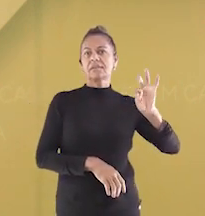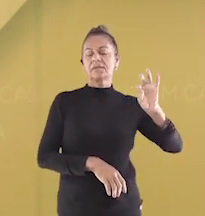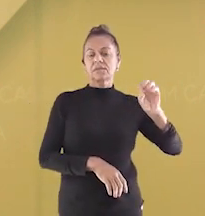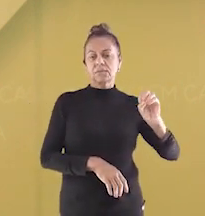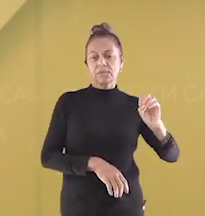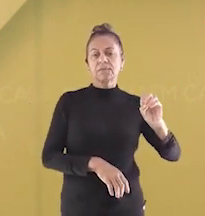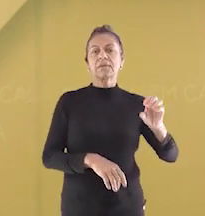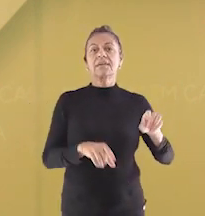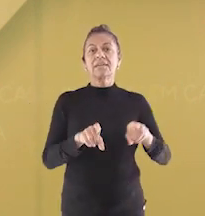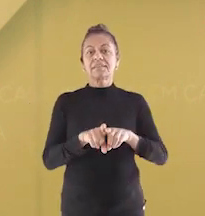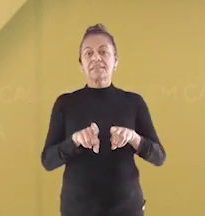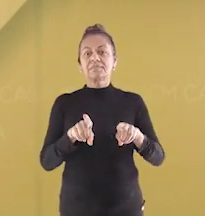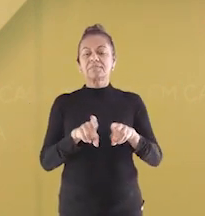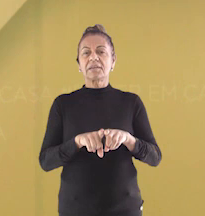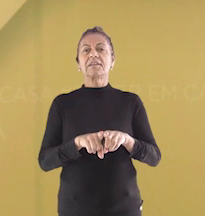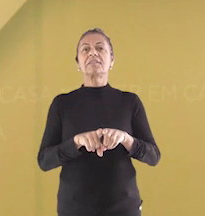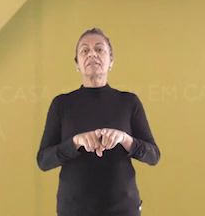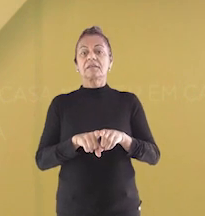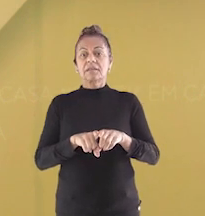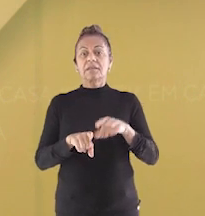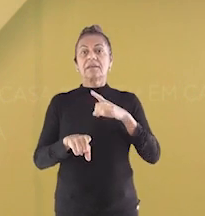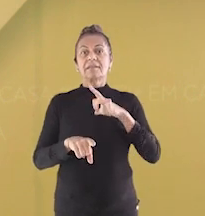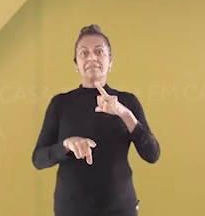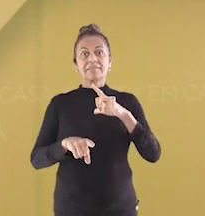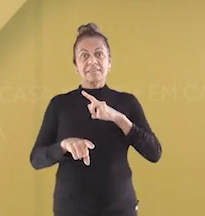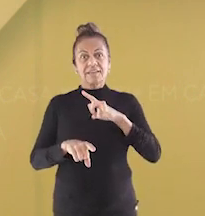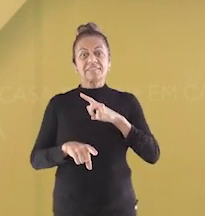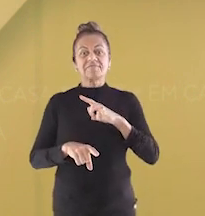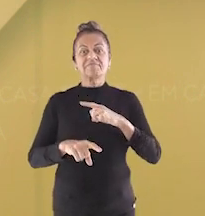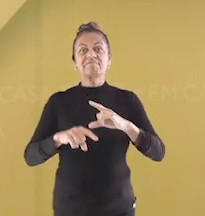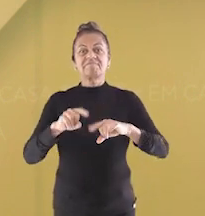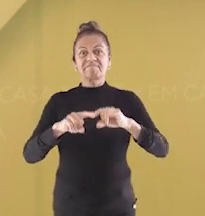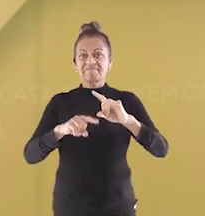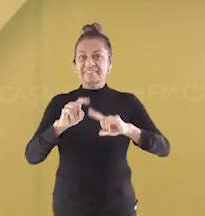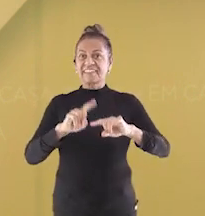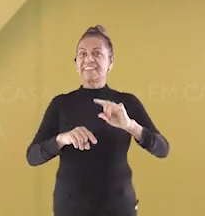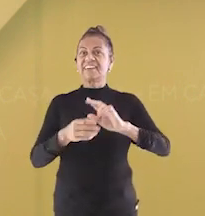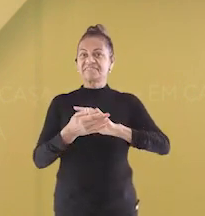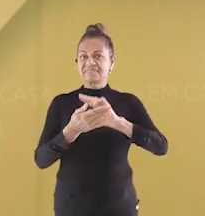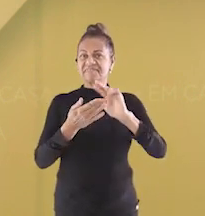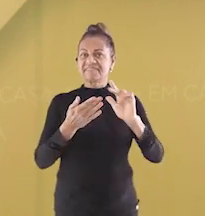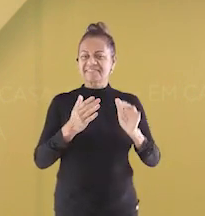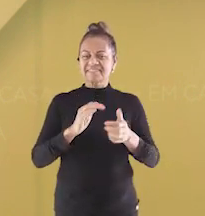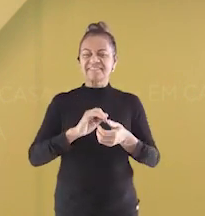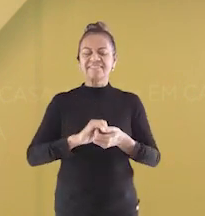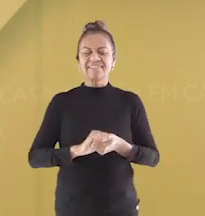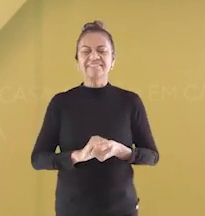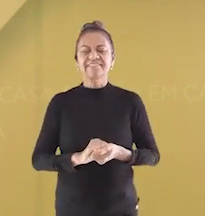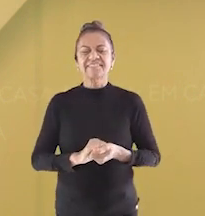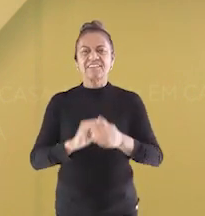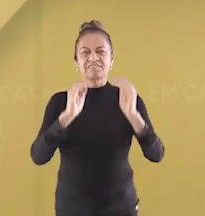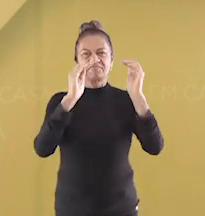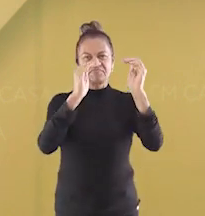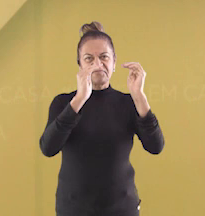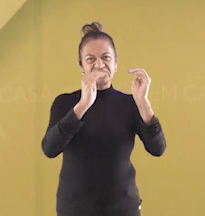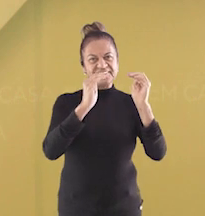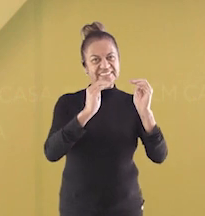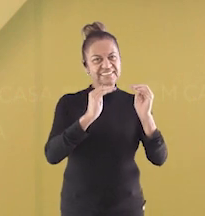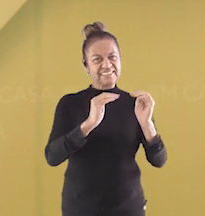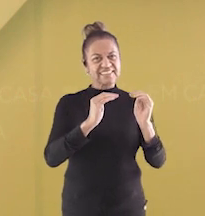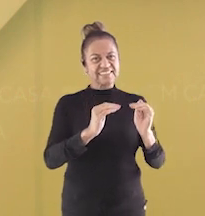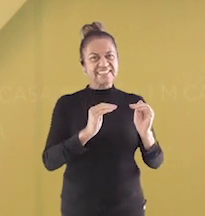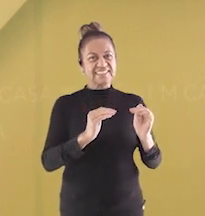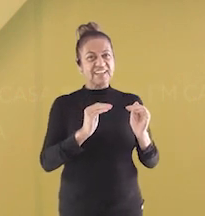esses produtos, nós vamos ver a lava saindo do vulcão. Mas segura essa ansiedade aí e se prepare para a